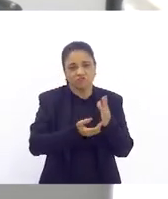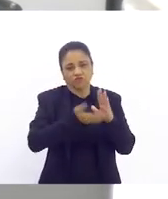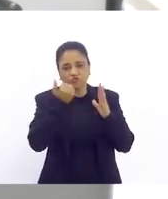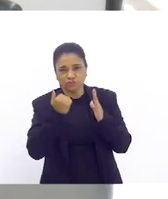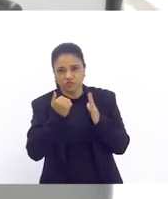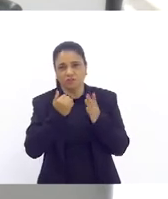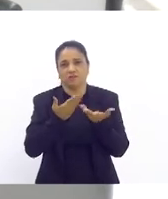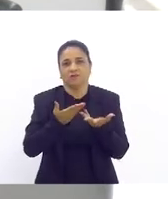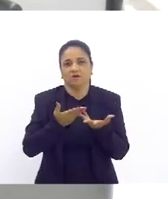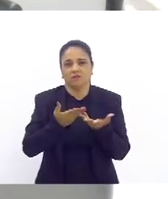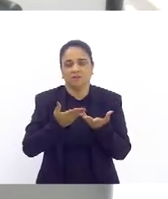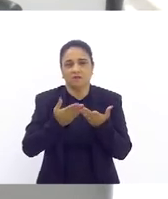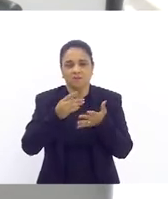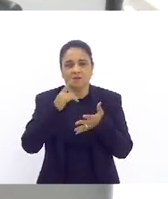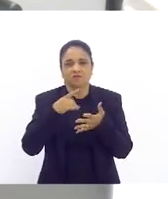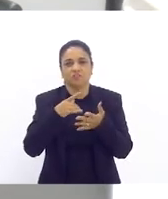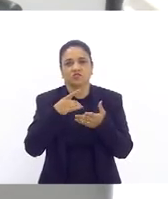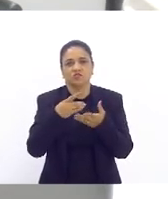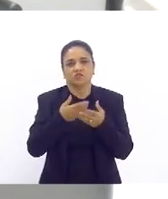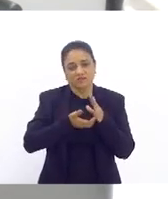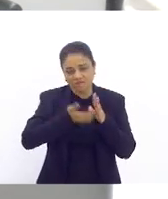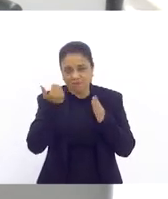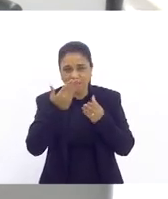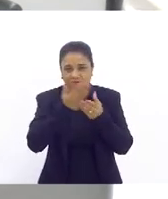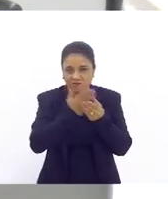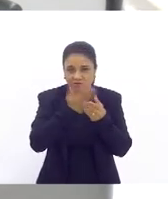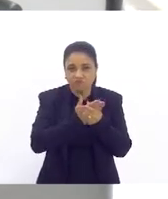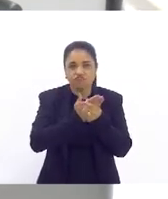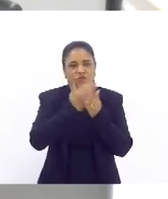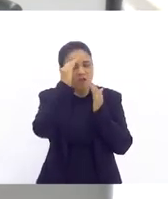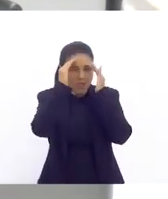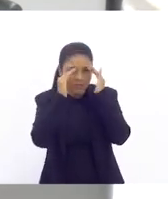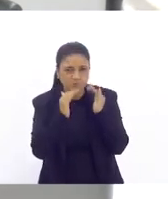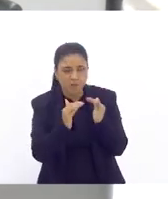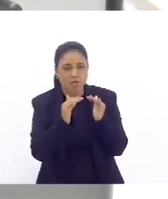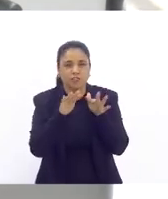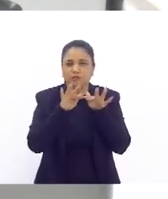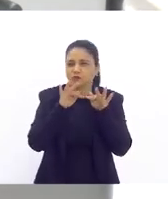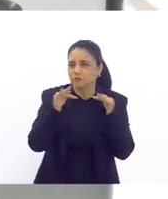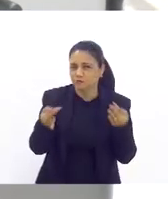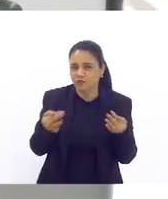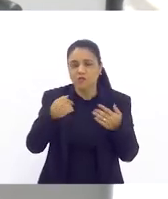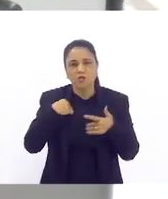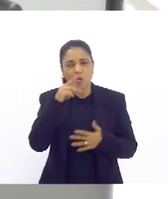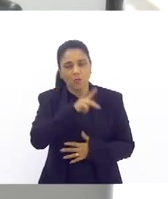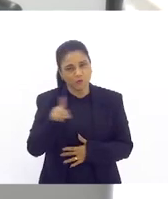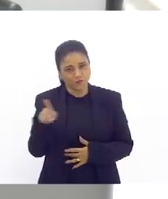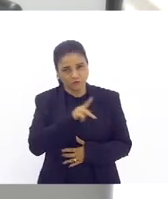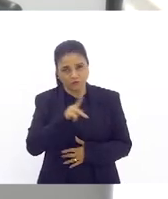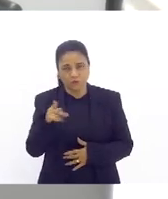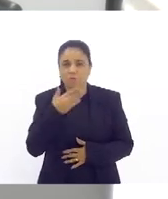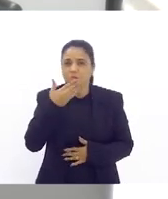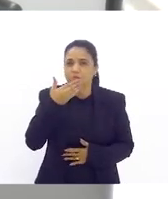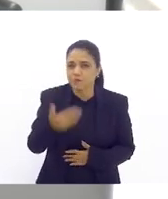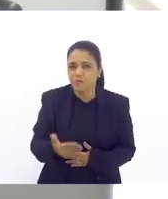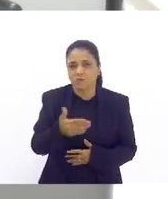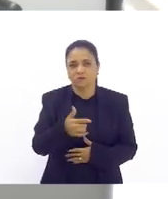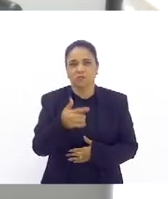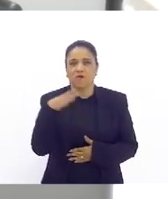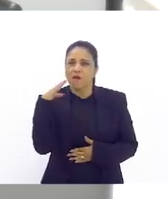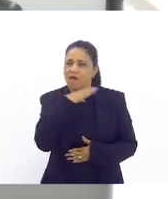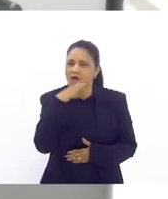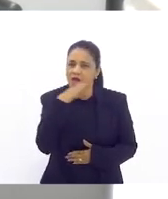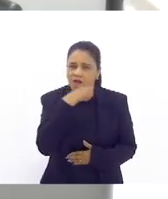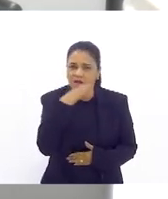arquivar peço a vocês com todo respeito com toda a humildade de uma professora façam isso o quanto